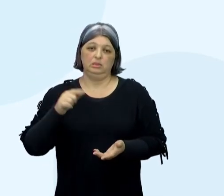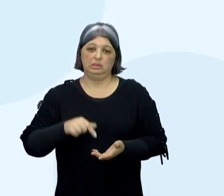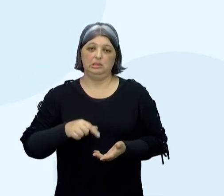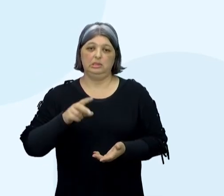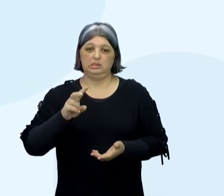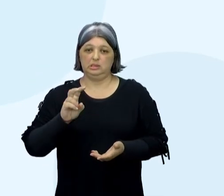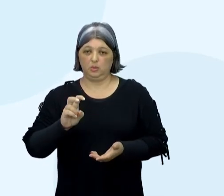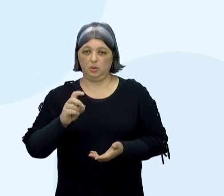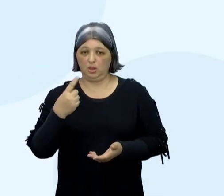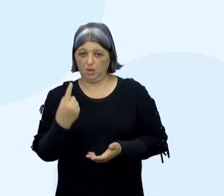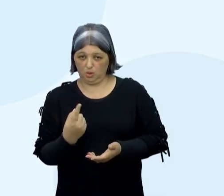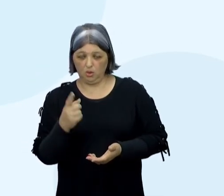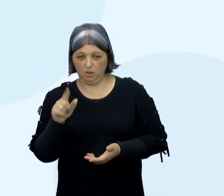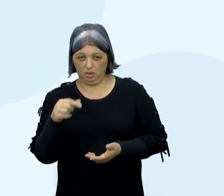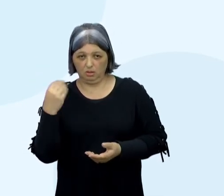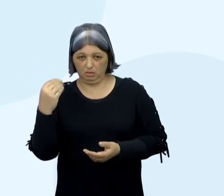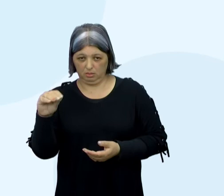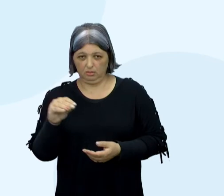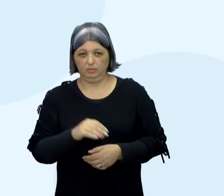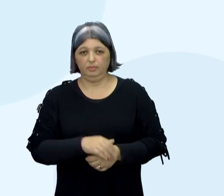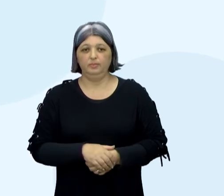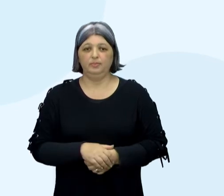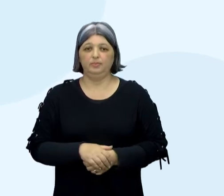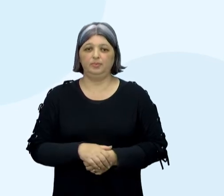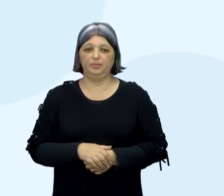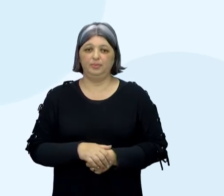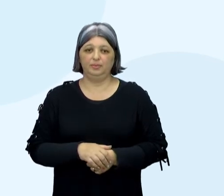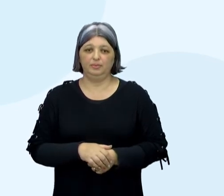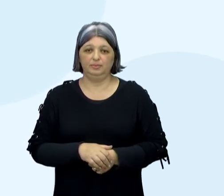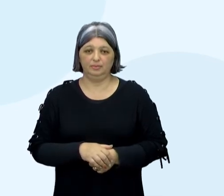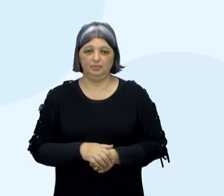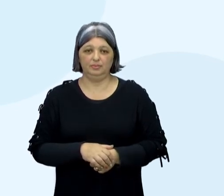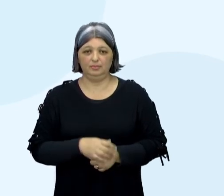751? Vou colocar aí agora para vocês não passarem essa